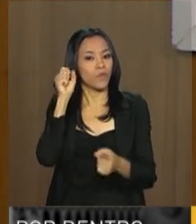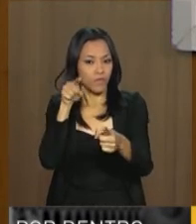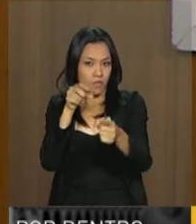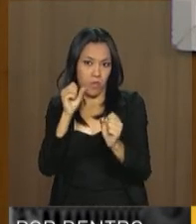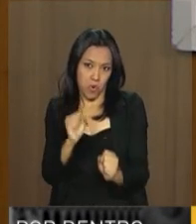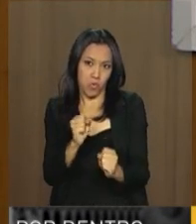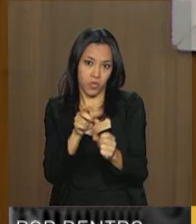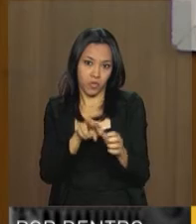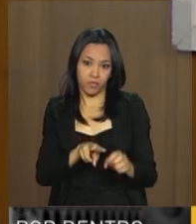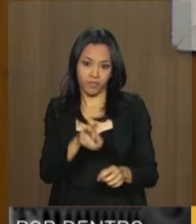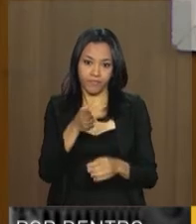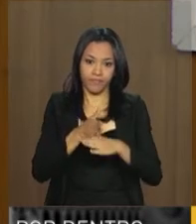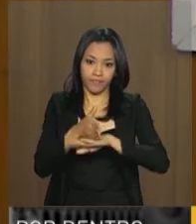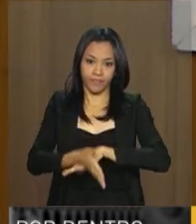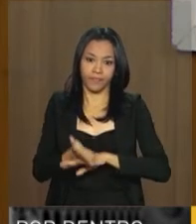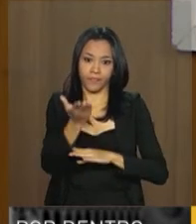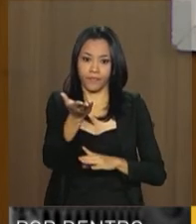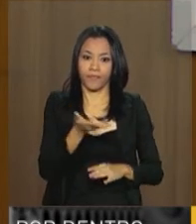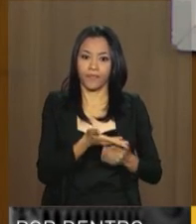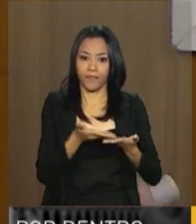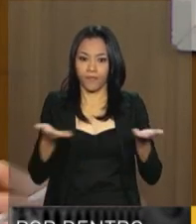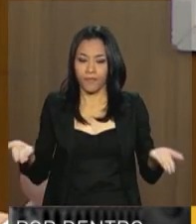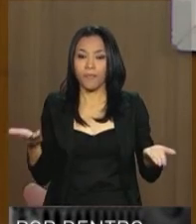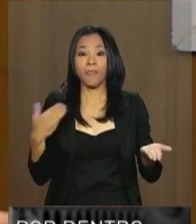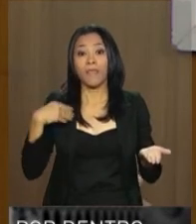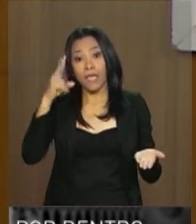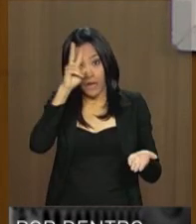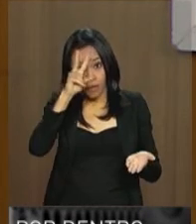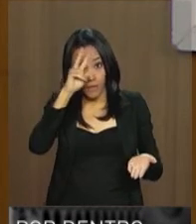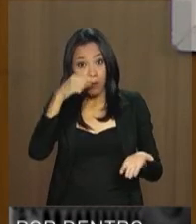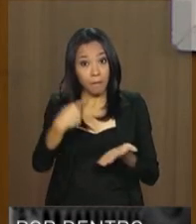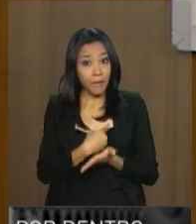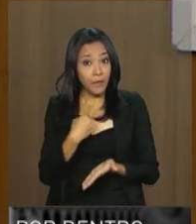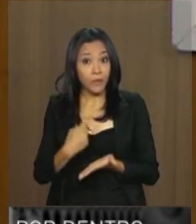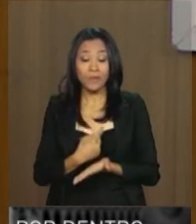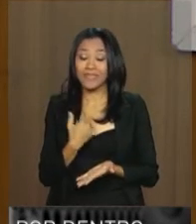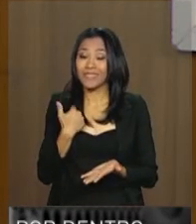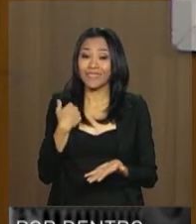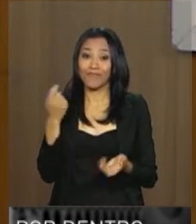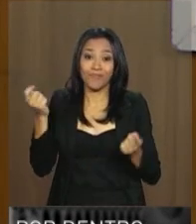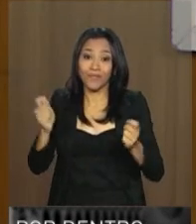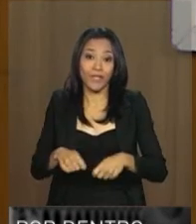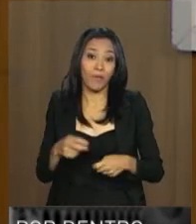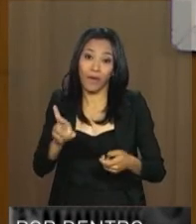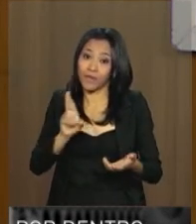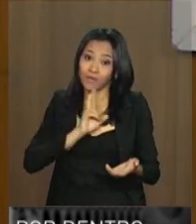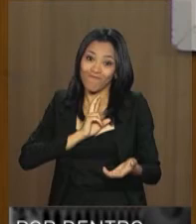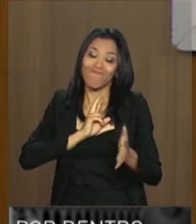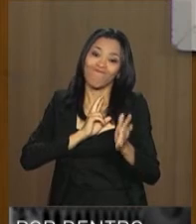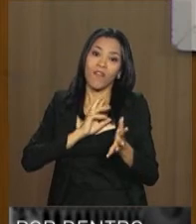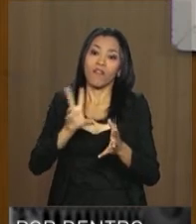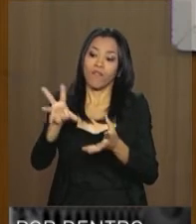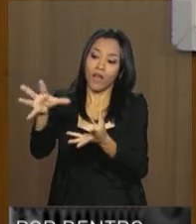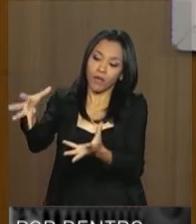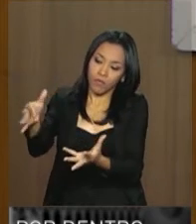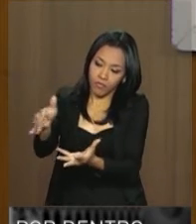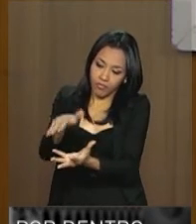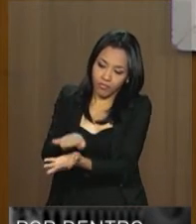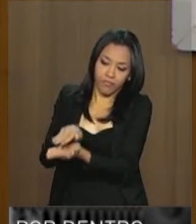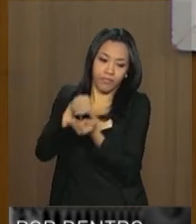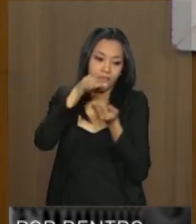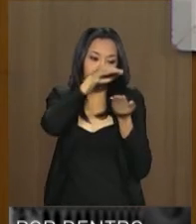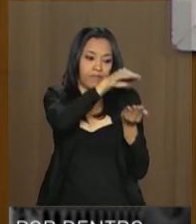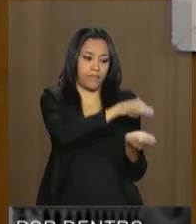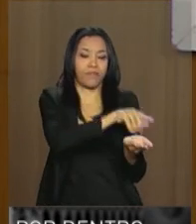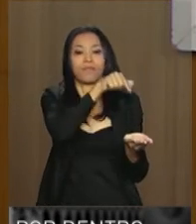www.renault.tv rádio lembrando que as perguntas que não puderam ser respondidas vão ser encaminhadas para a assessoria de comunicação do ministério do